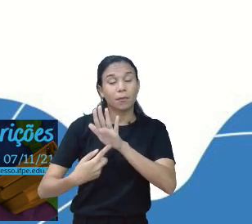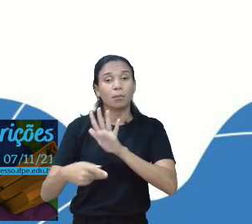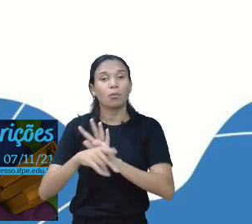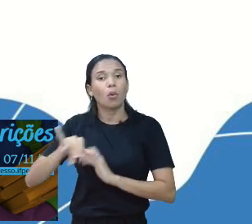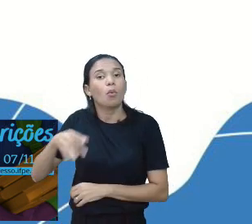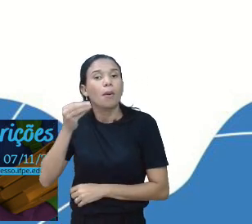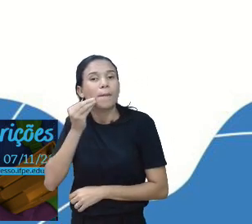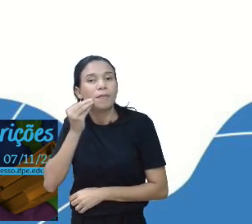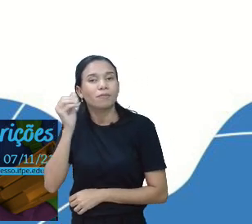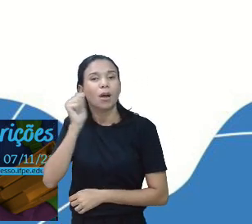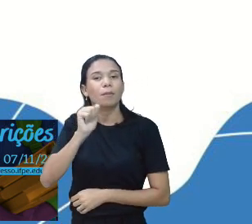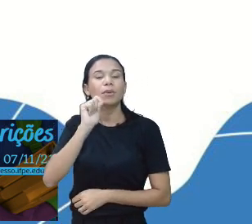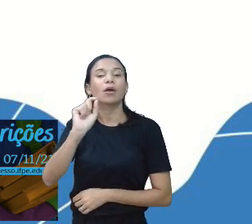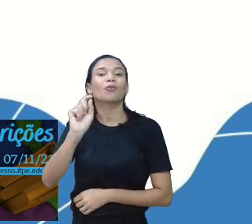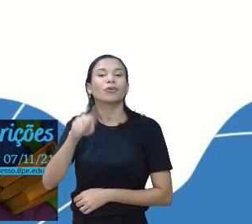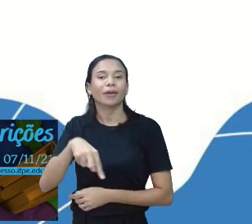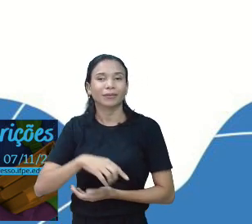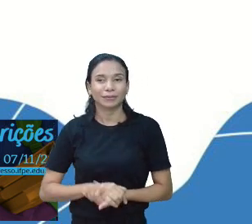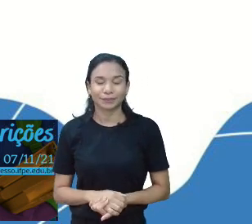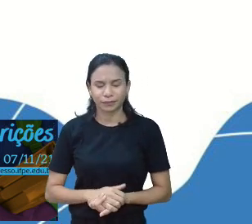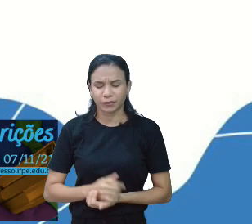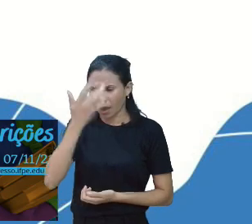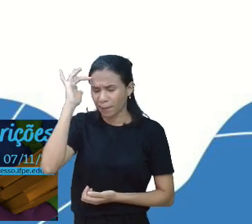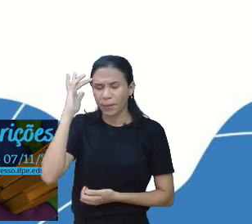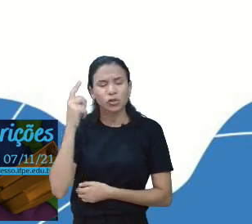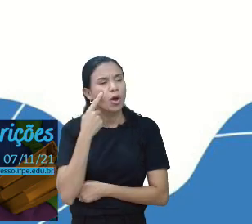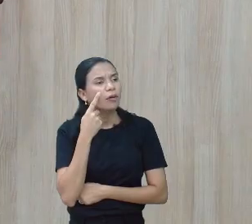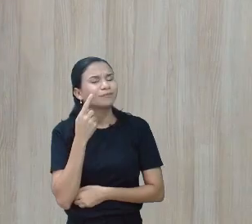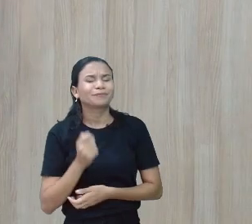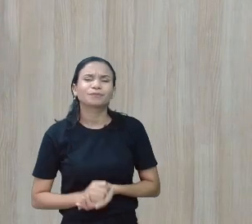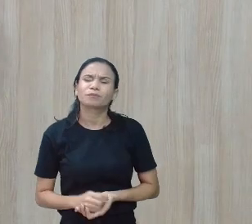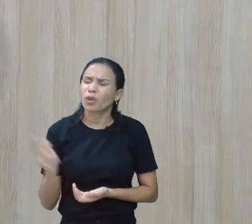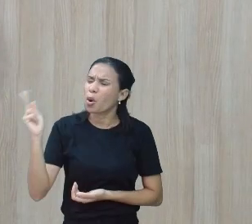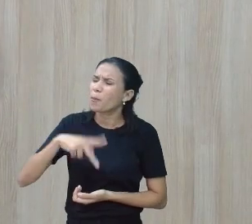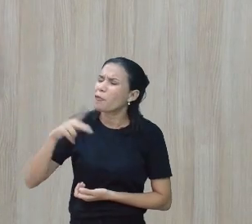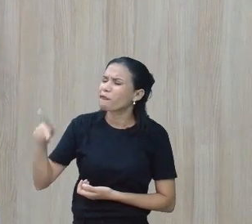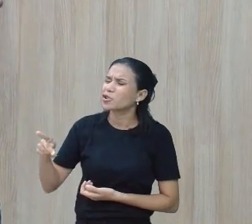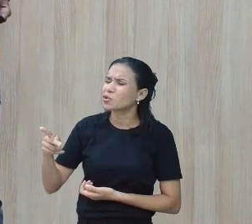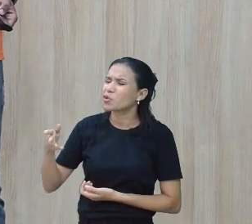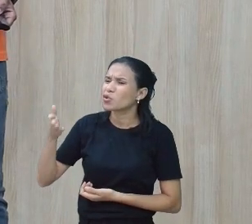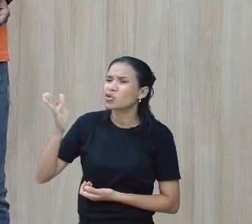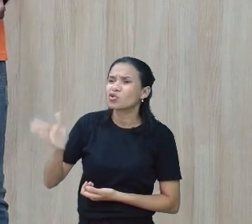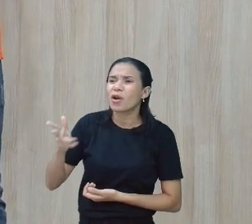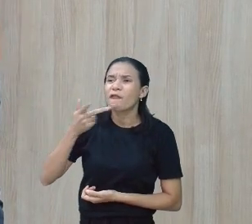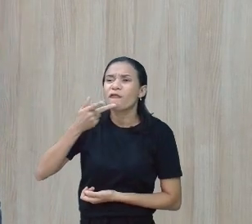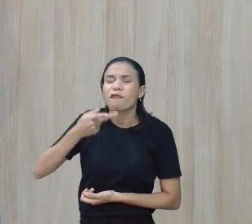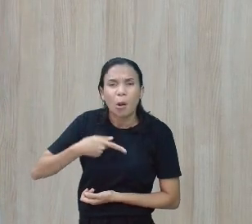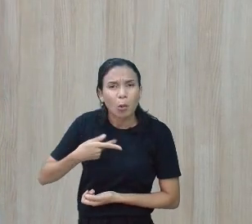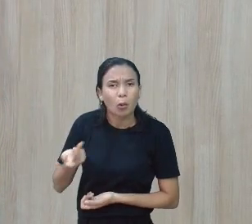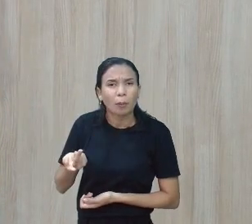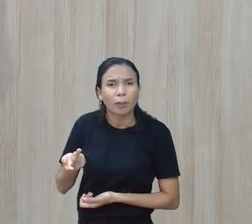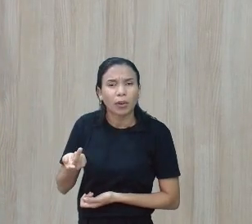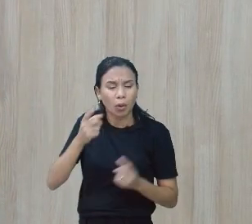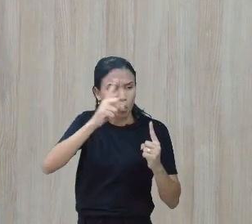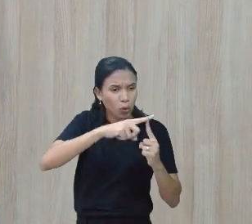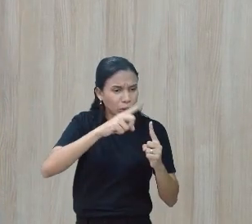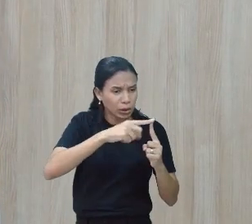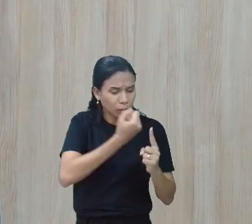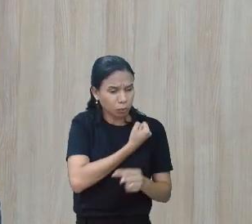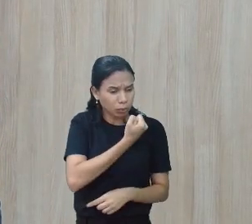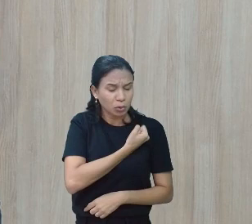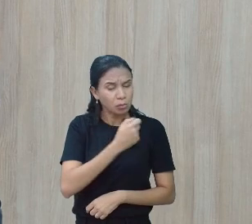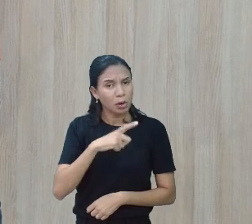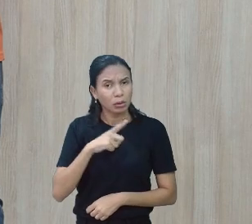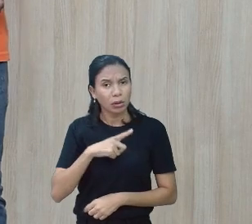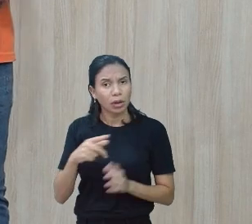aproveitamento de Juliana é... Aí você chega e diz: professor Wellington, o senhor acabou de falar quais são os tipos de números que eu vou encontrar